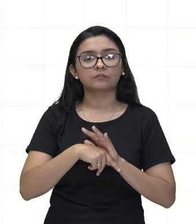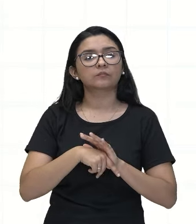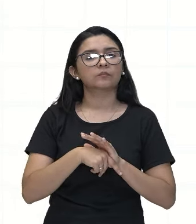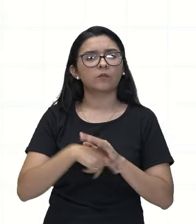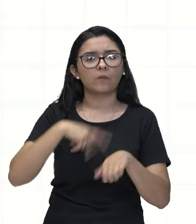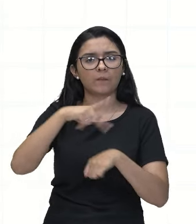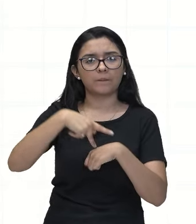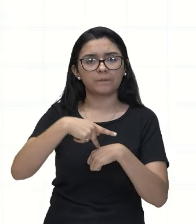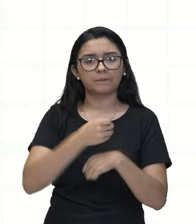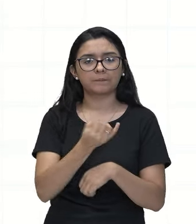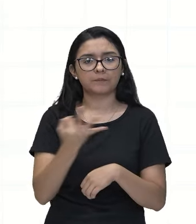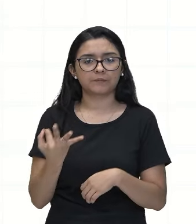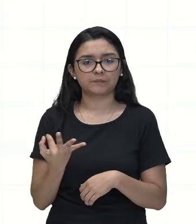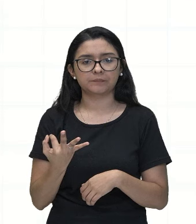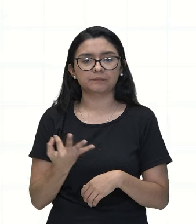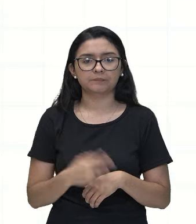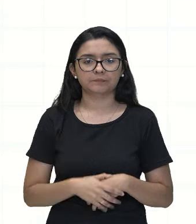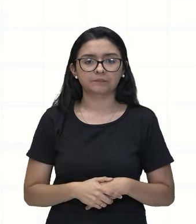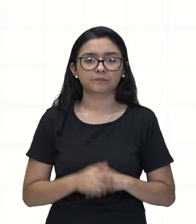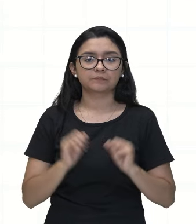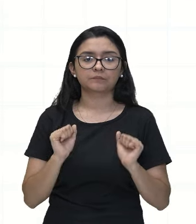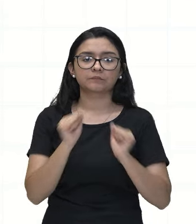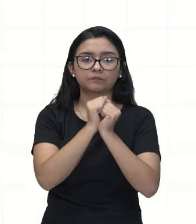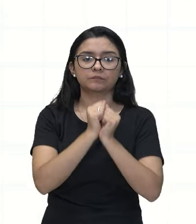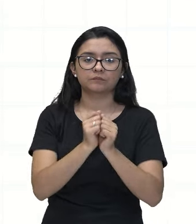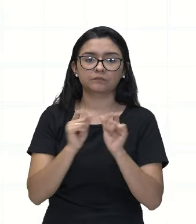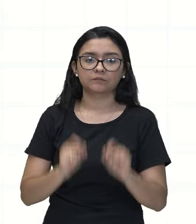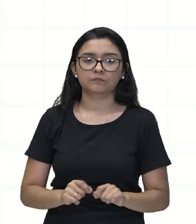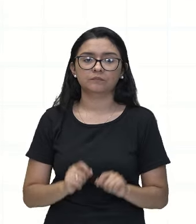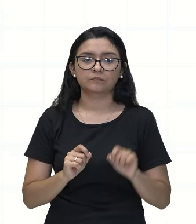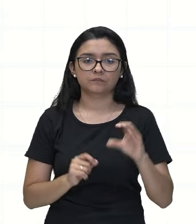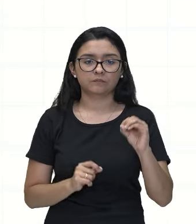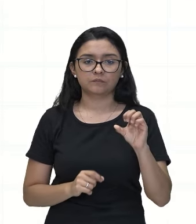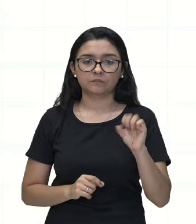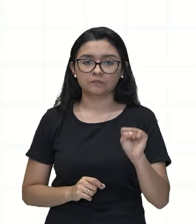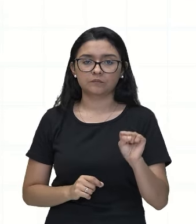plural e ele Tá acompanhado também do artigo